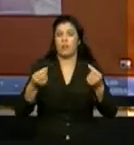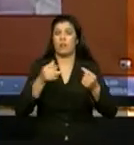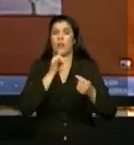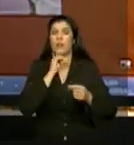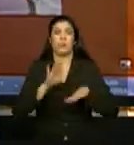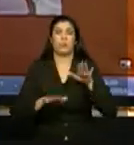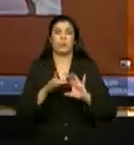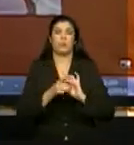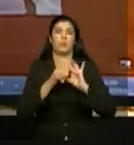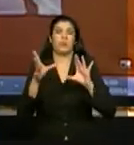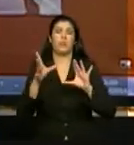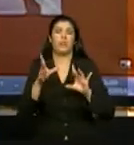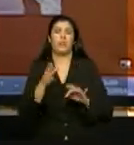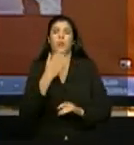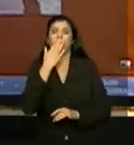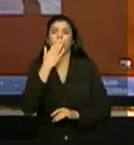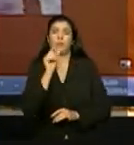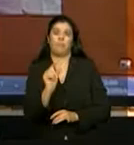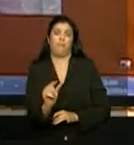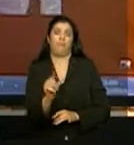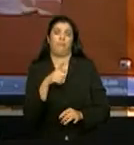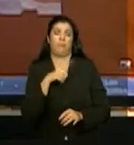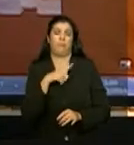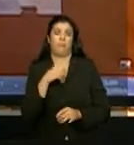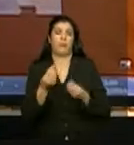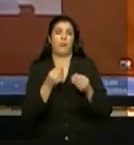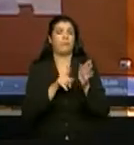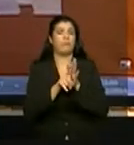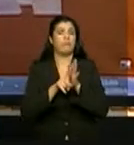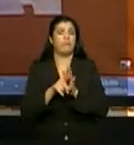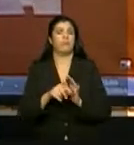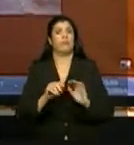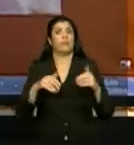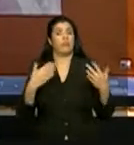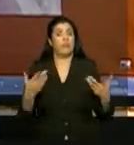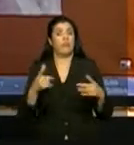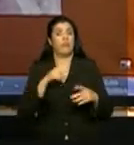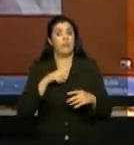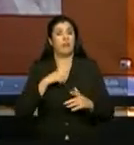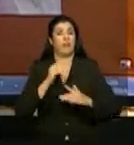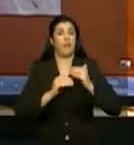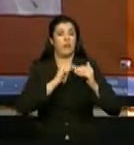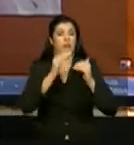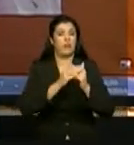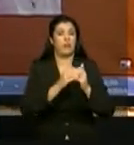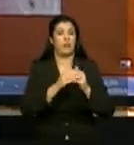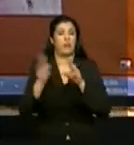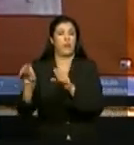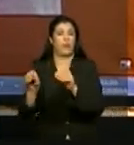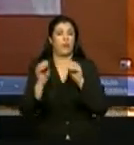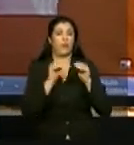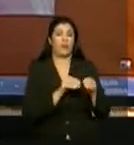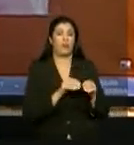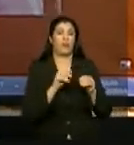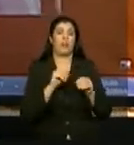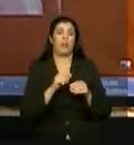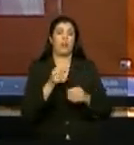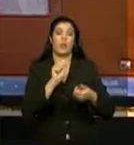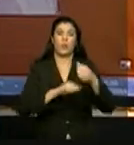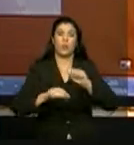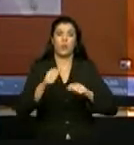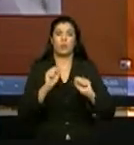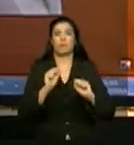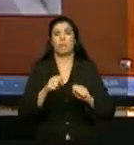independência do tipo de muitas vezes e foi o pioneiro tentou se abra um processo de extradição a substância que poderá durar